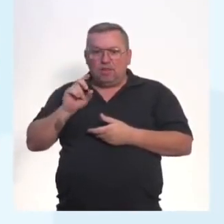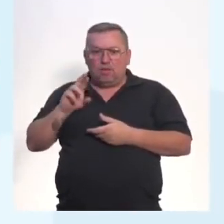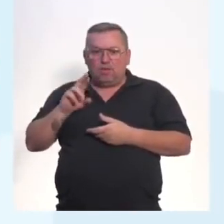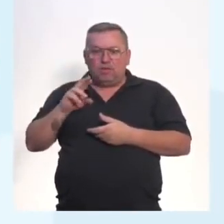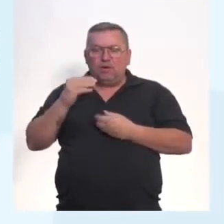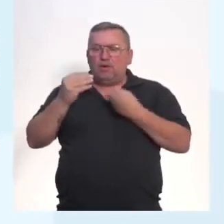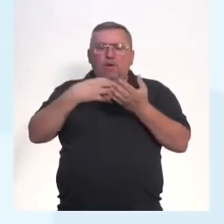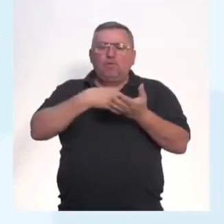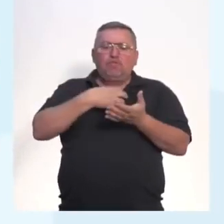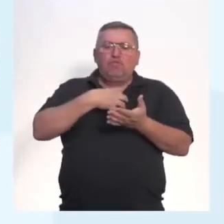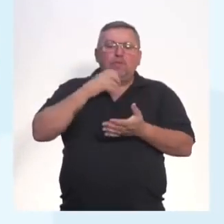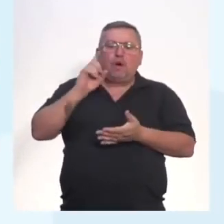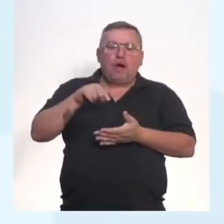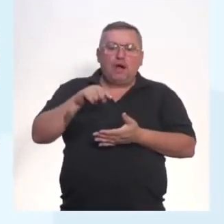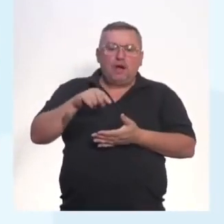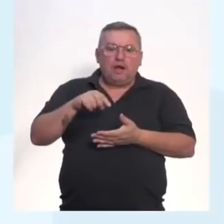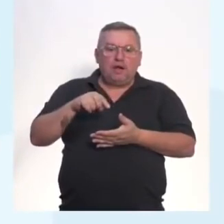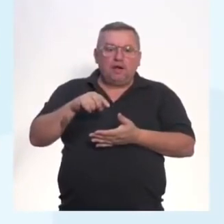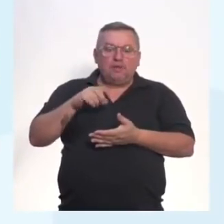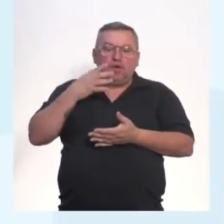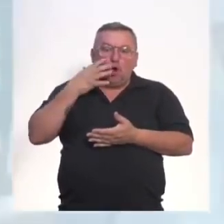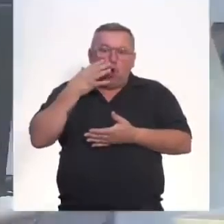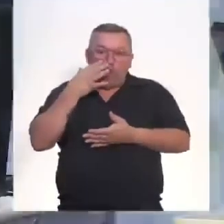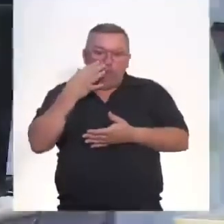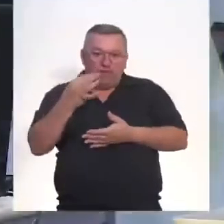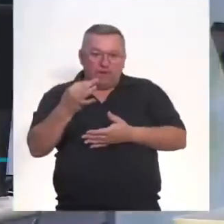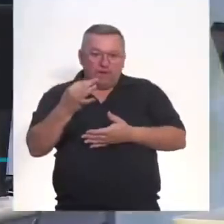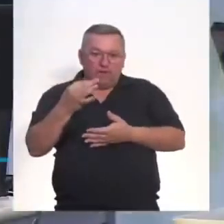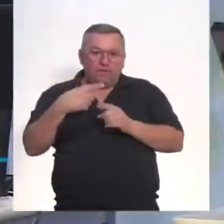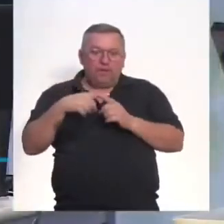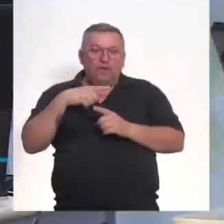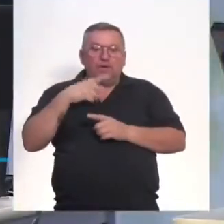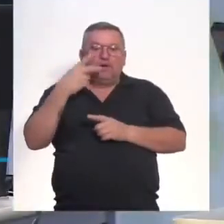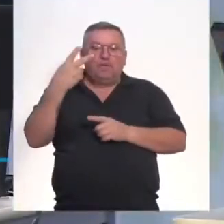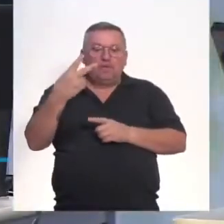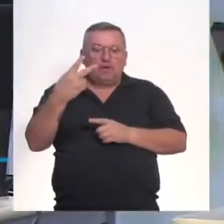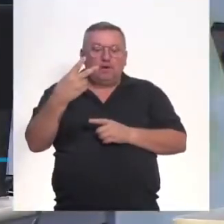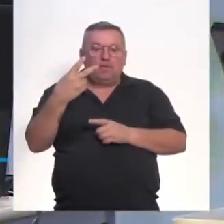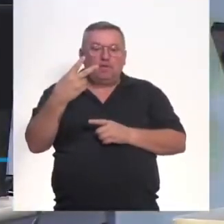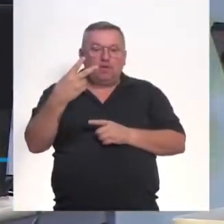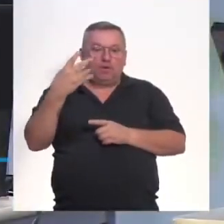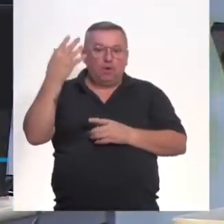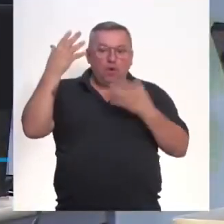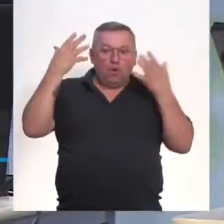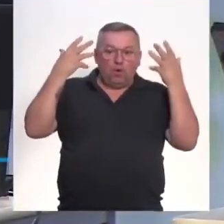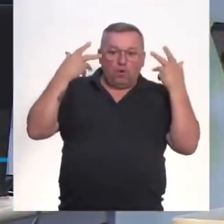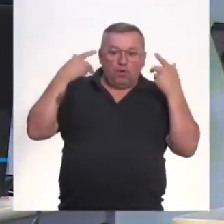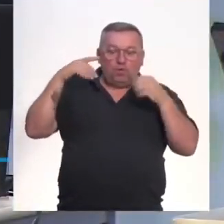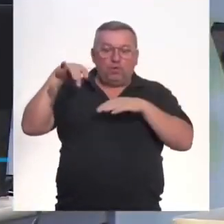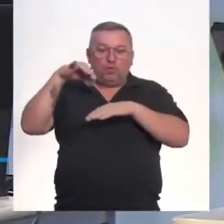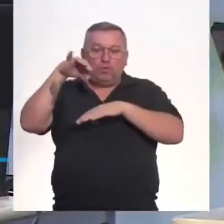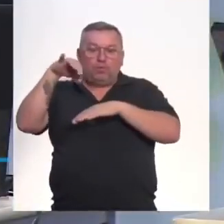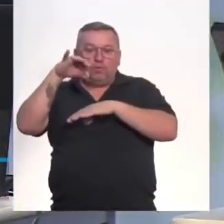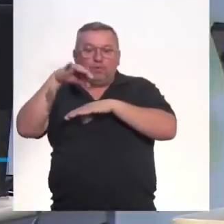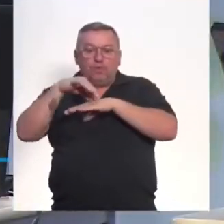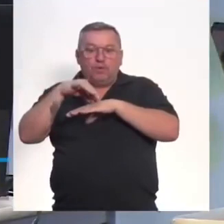tipo de narrador que é? Narrador observador. Porque nós só temos 2 personagens. Quais são as personagens